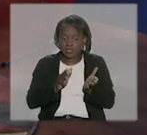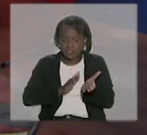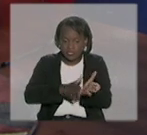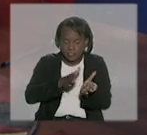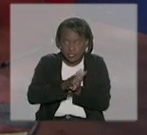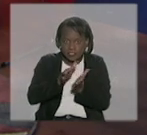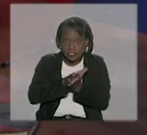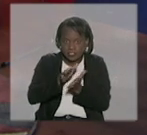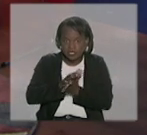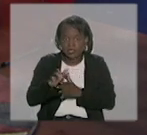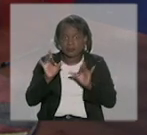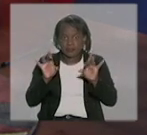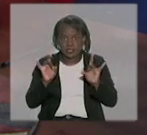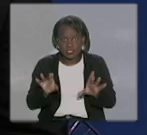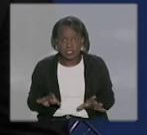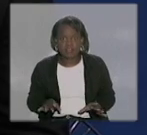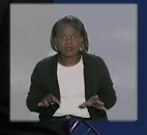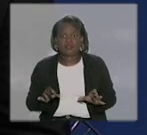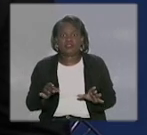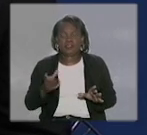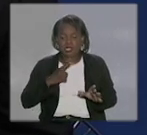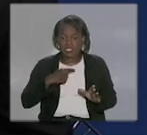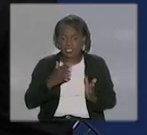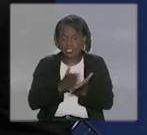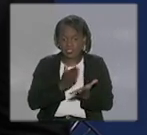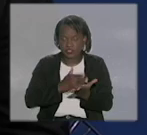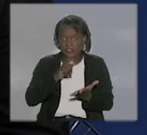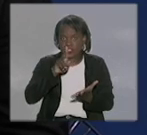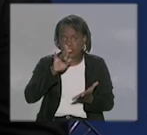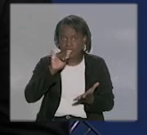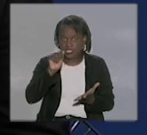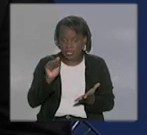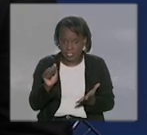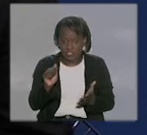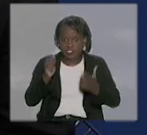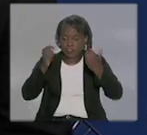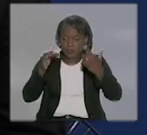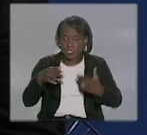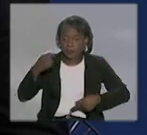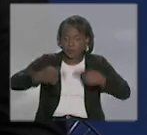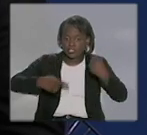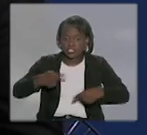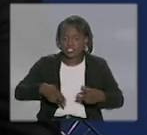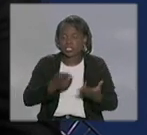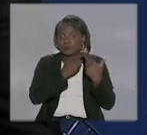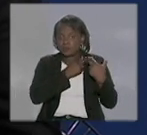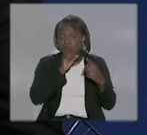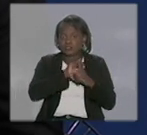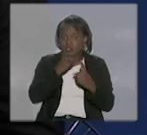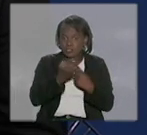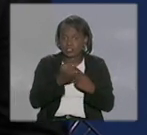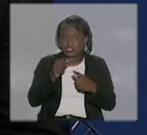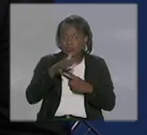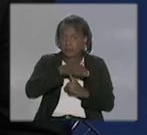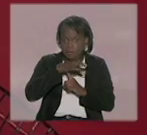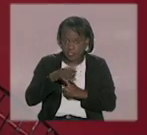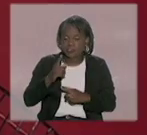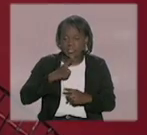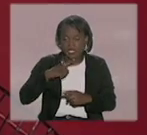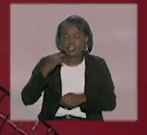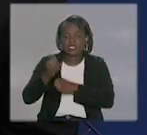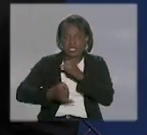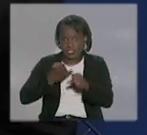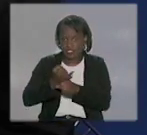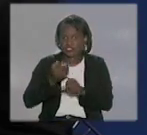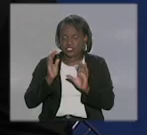publicações especializadas. Então, nós fizemos um guia para implementação de políticas de responsabilidade socioambiental. Está disponível online?